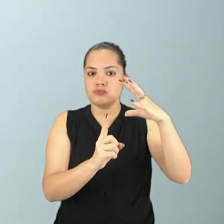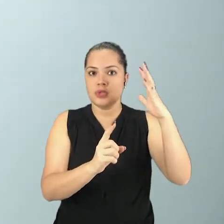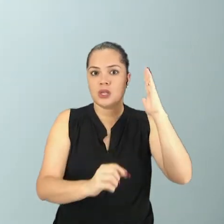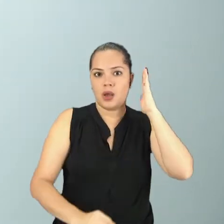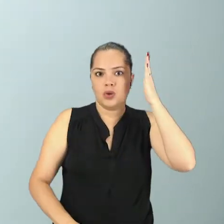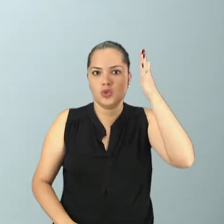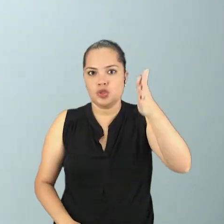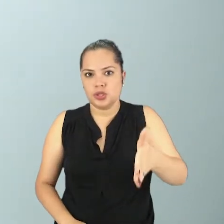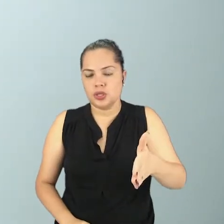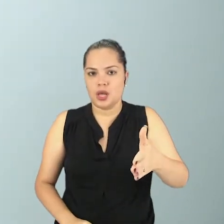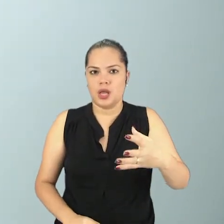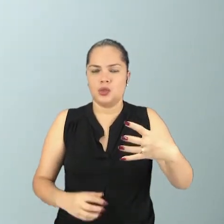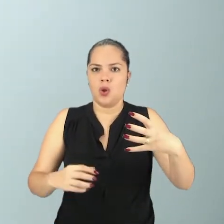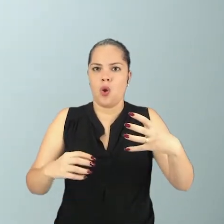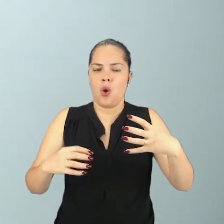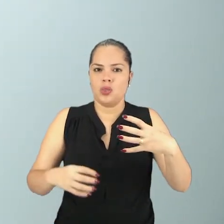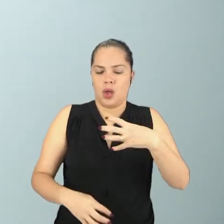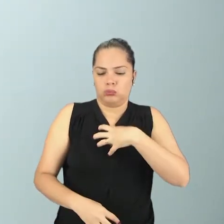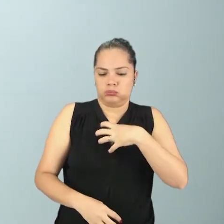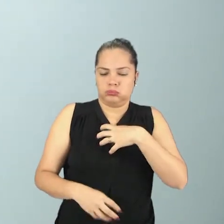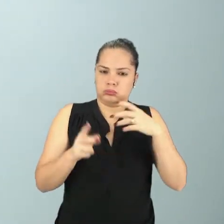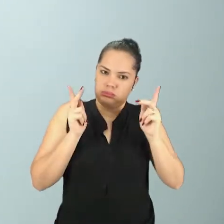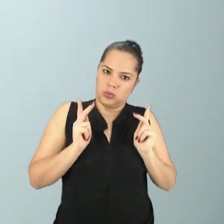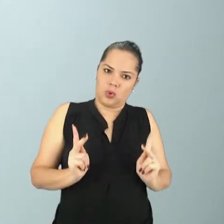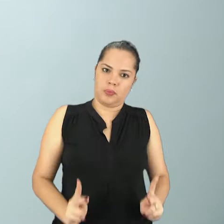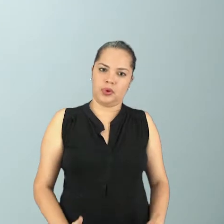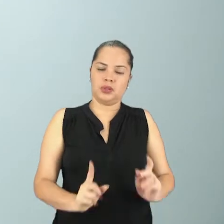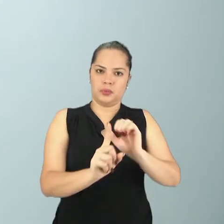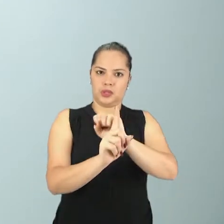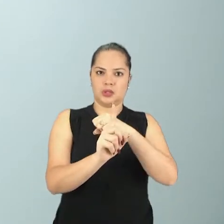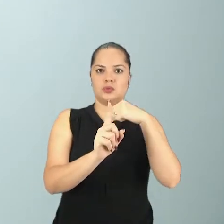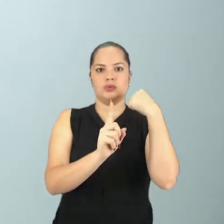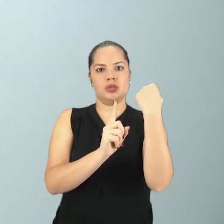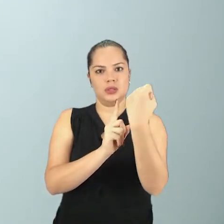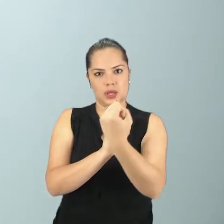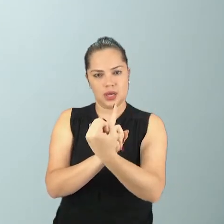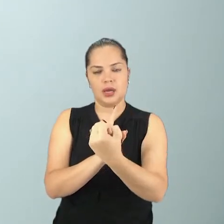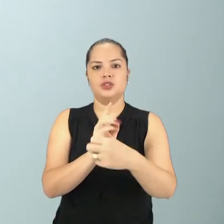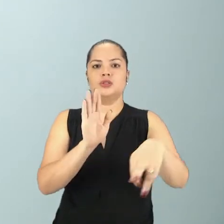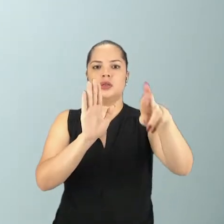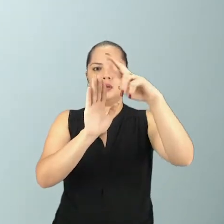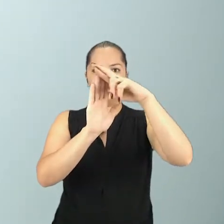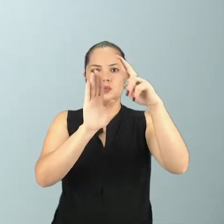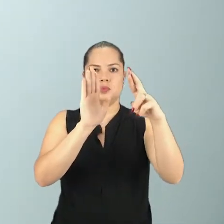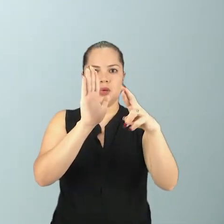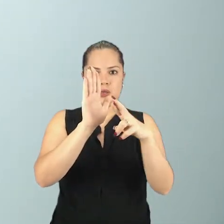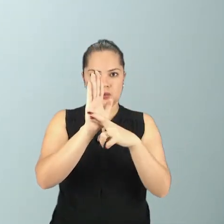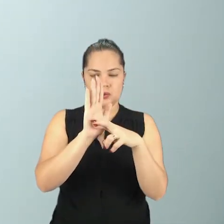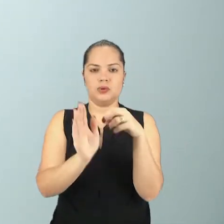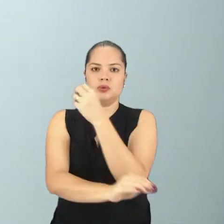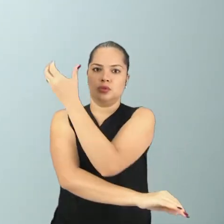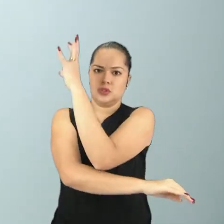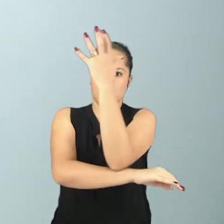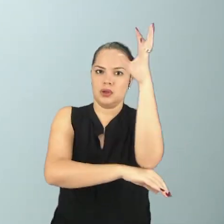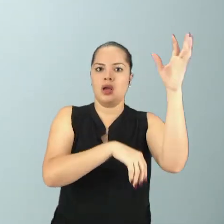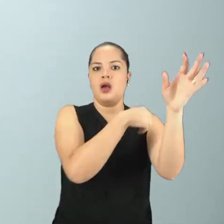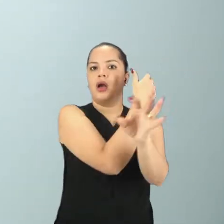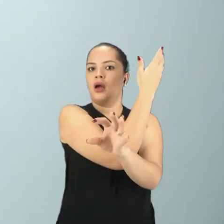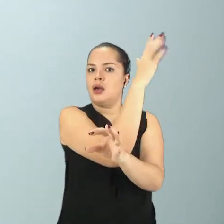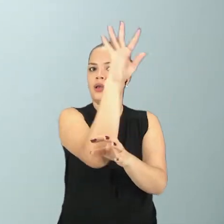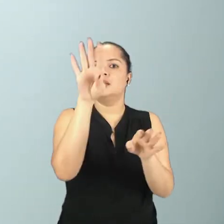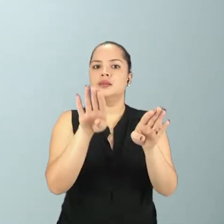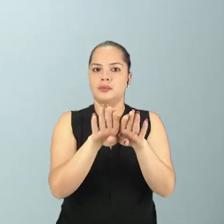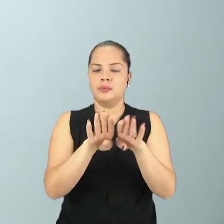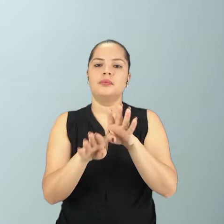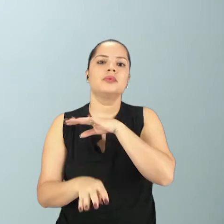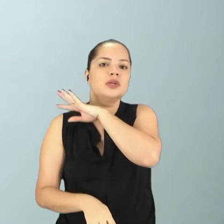nosso comportamento como sociedade, tem uma influência direta nos padrões de comportamento tanto da flora quanto da fauna, tá bom?